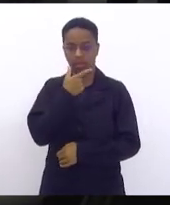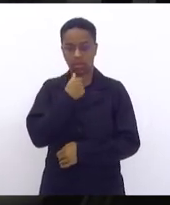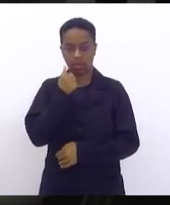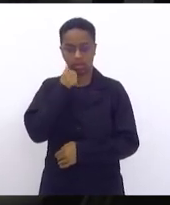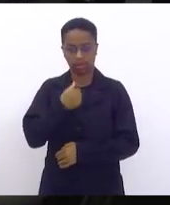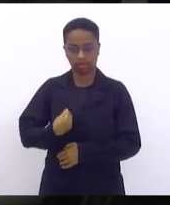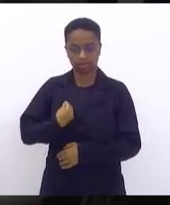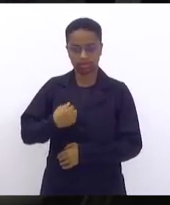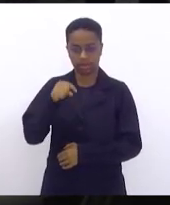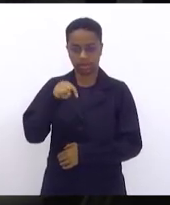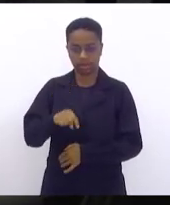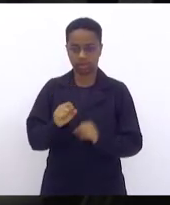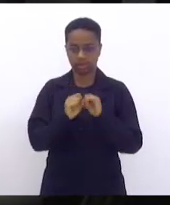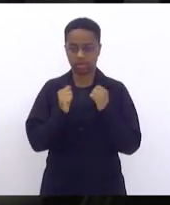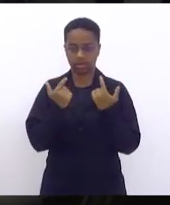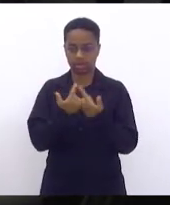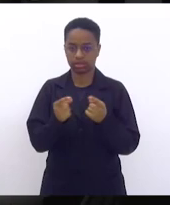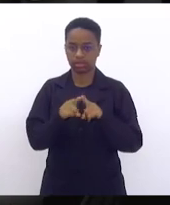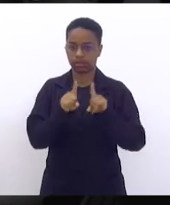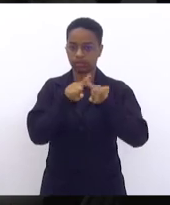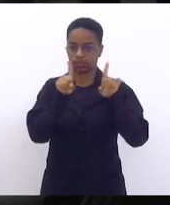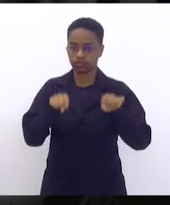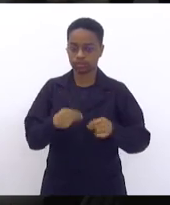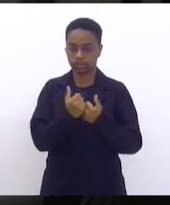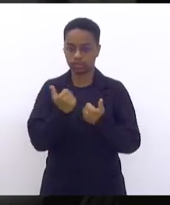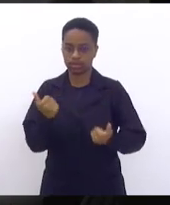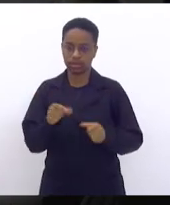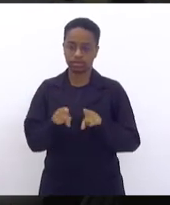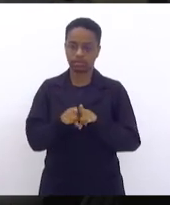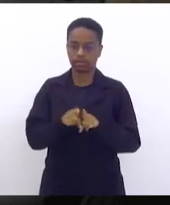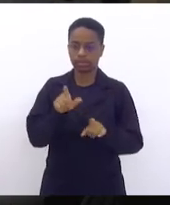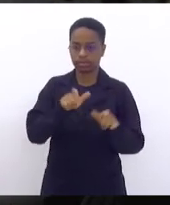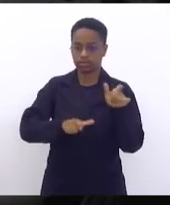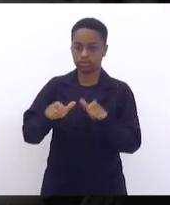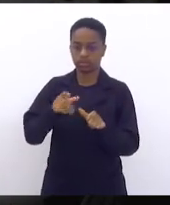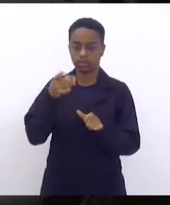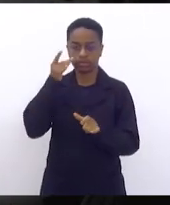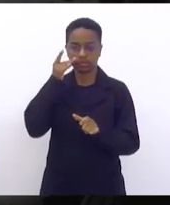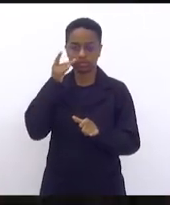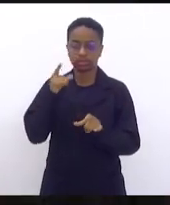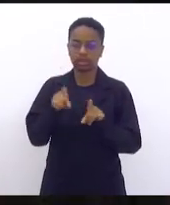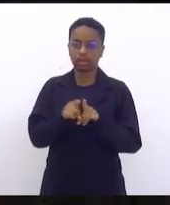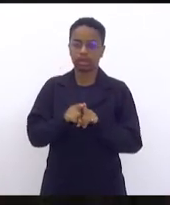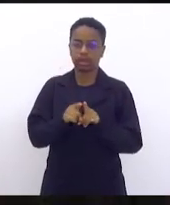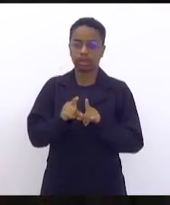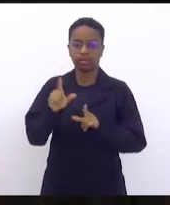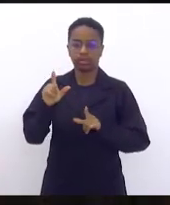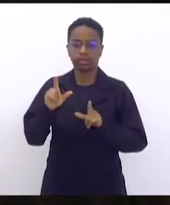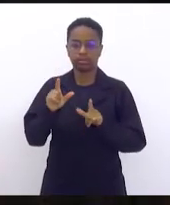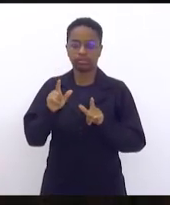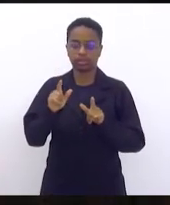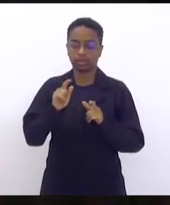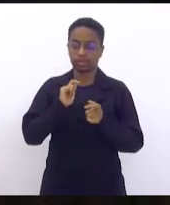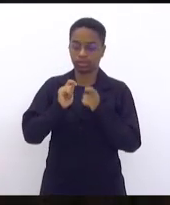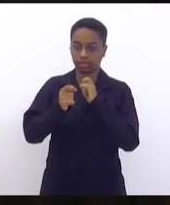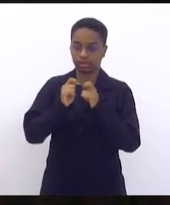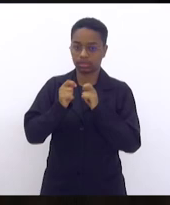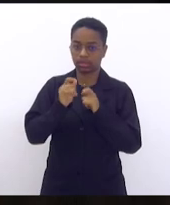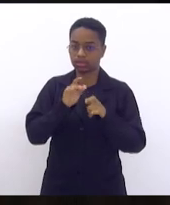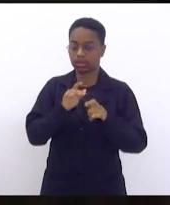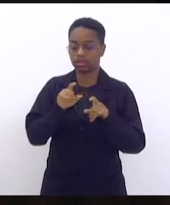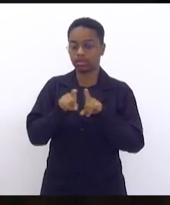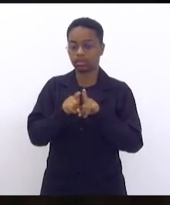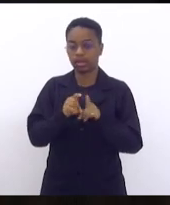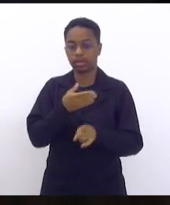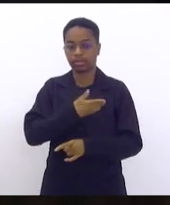deputadas deste Parlamento, servidores, assessores, público presente, imprensa, a nossa querida amiga Tayane, toda a